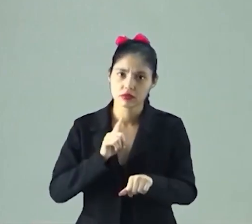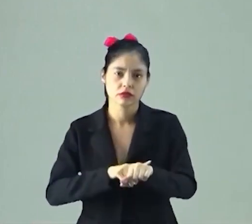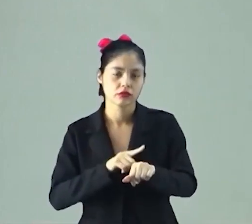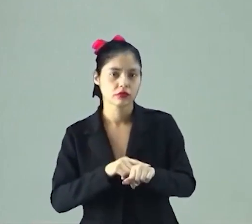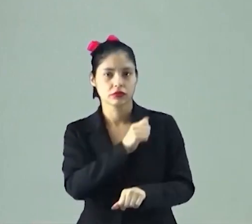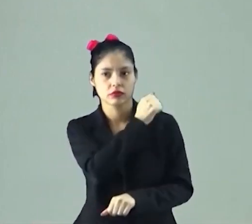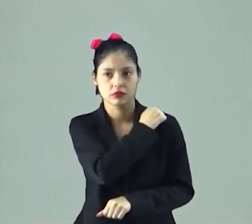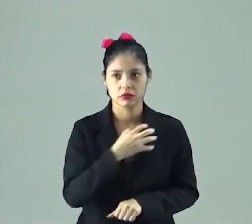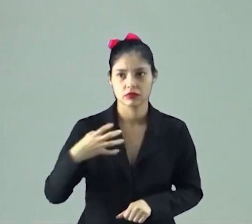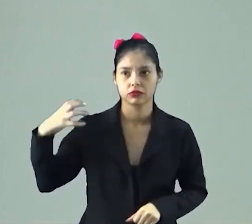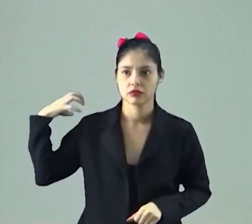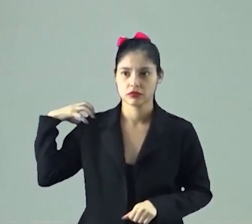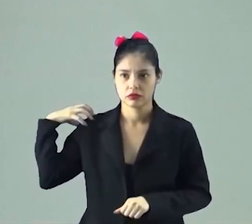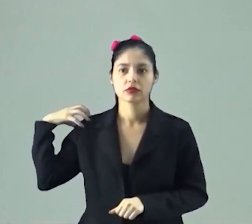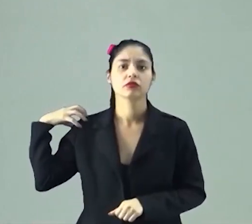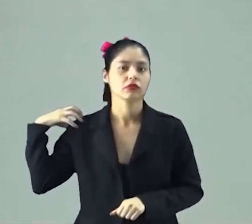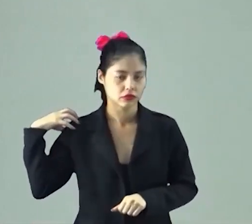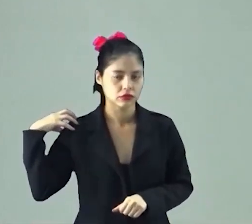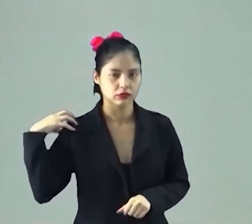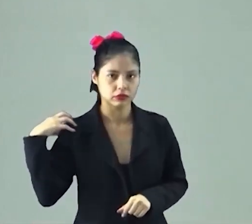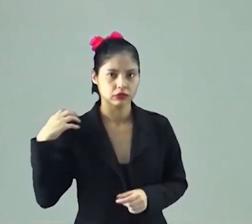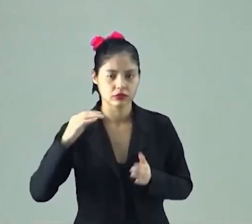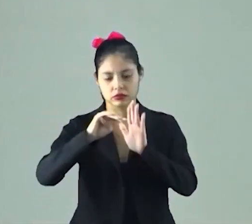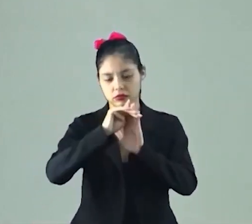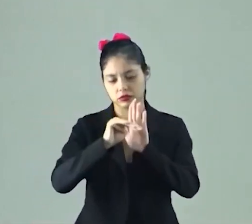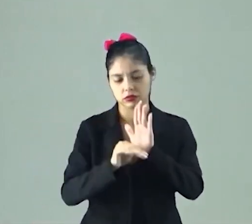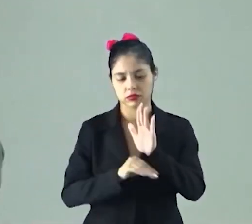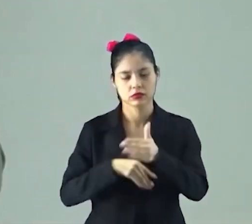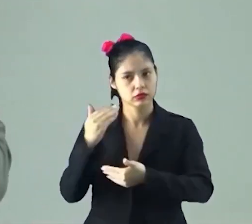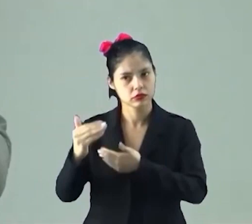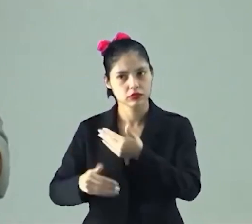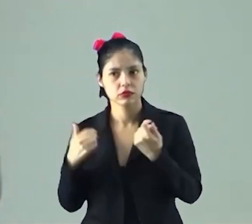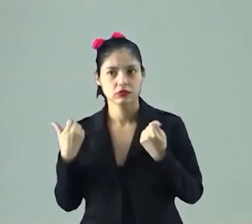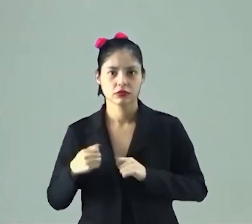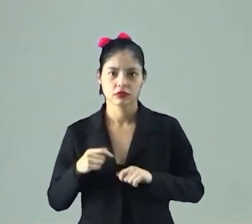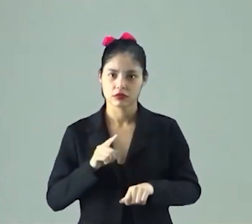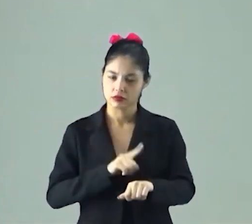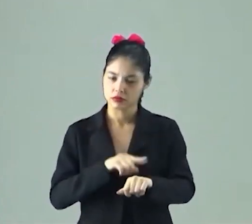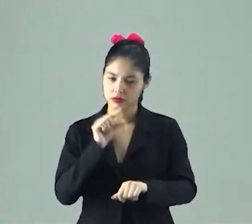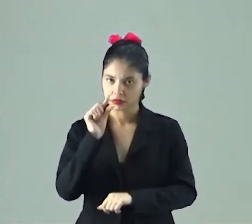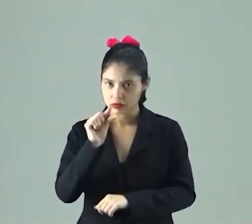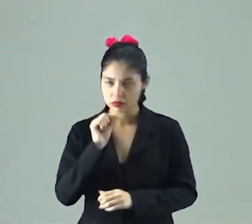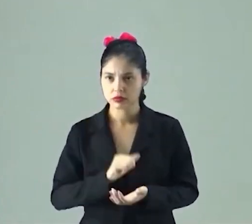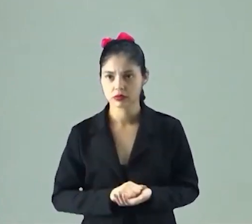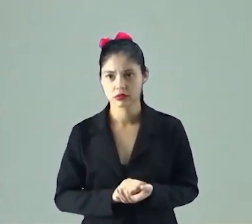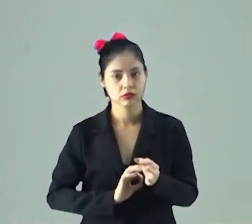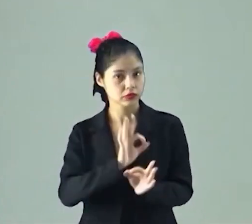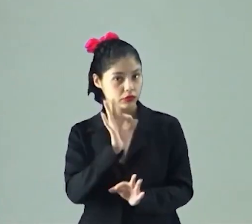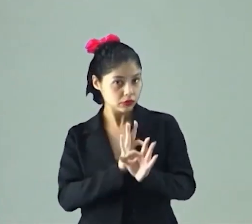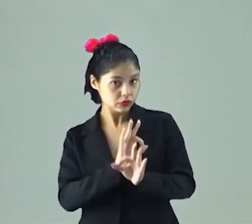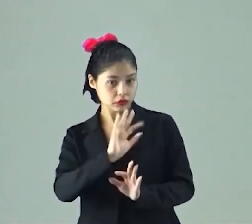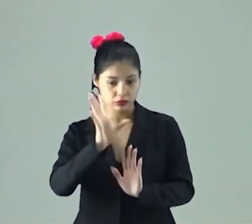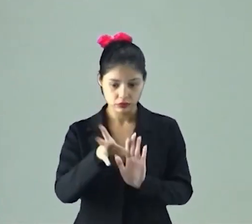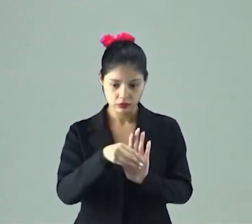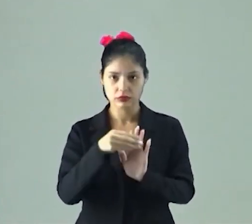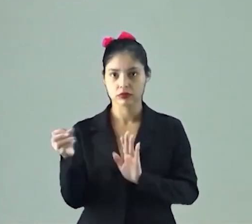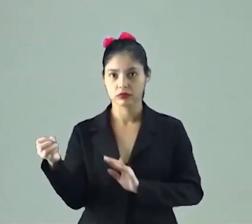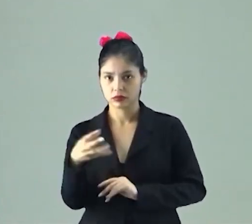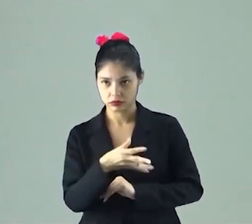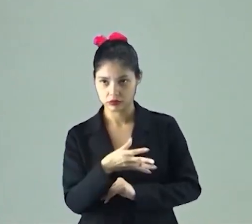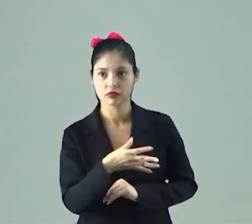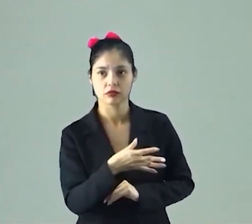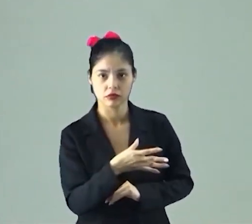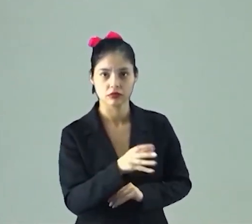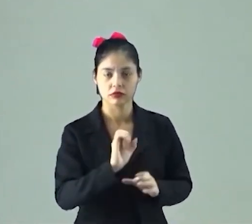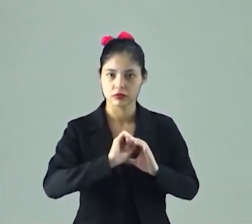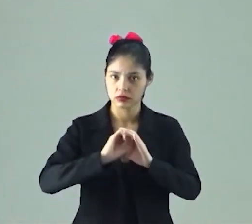de Aristóteles até aqui, na escala da evolução, ainda é pouco tempo. A gente precisa de bastante tempo para os organismos adquirirem novas